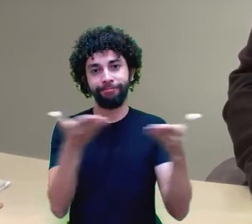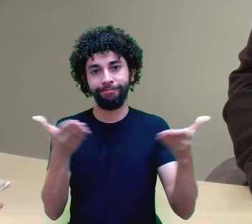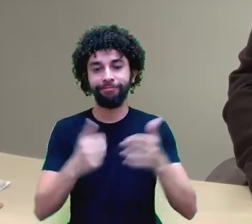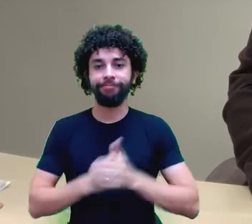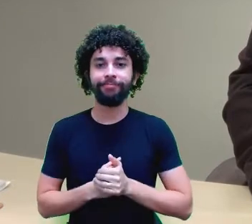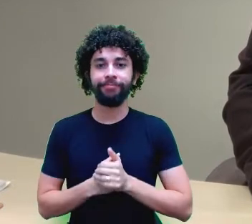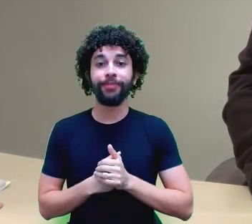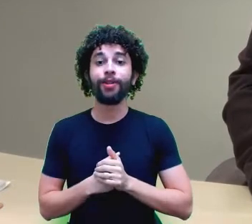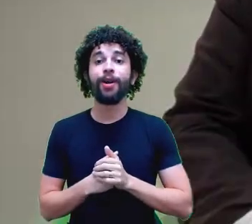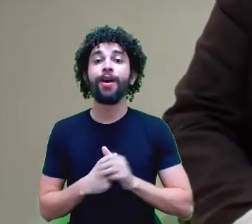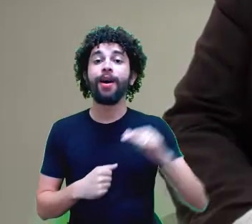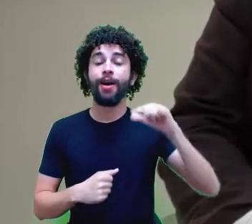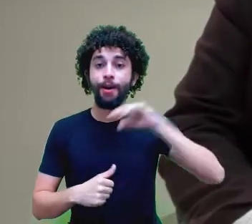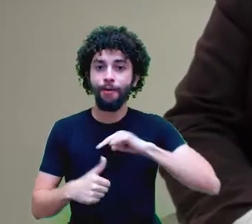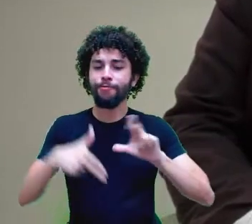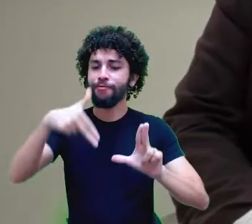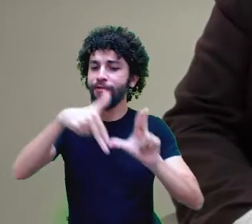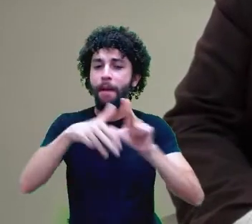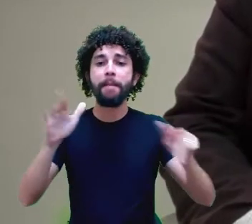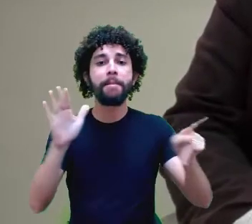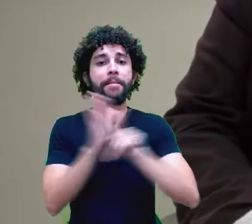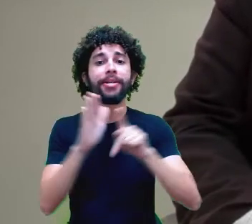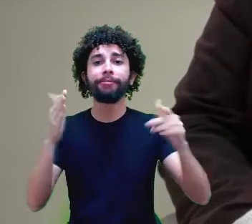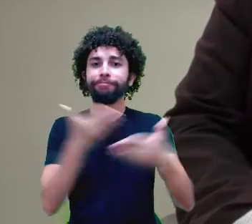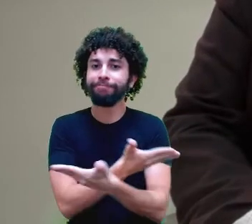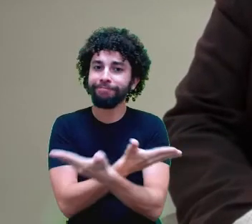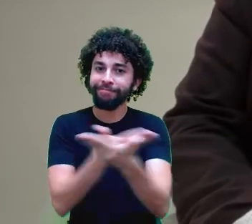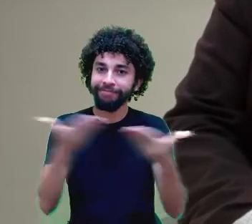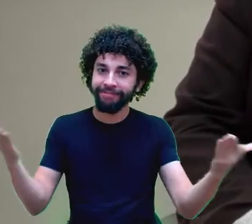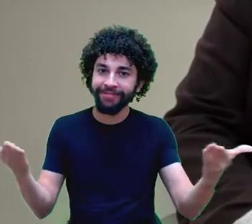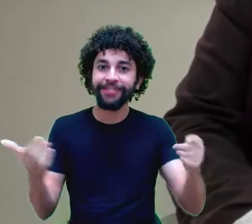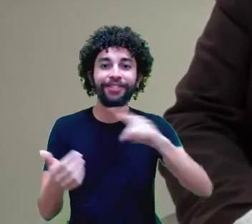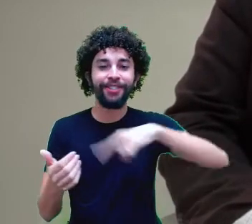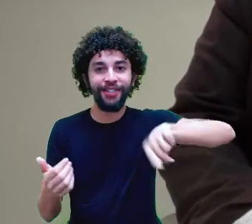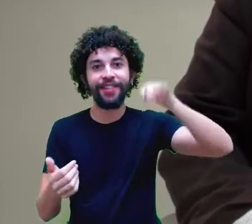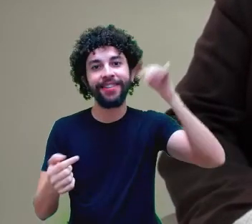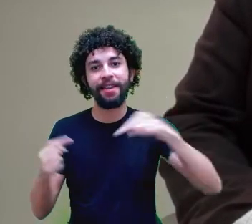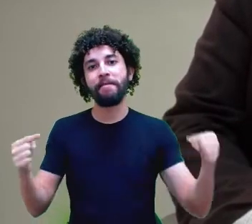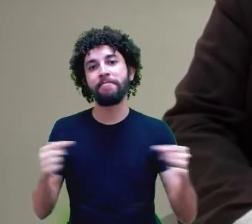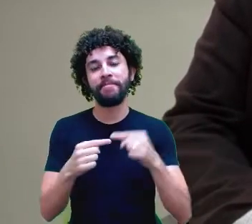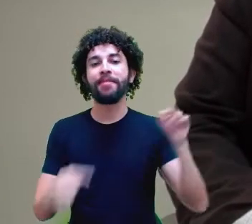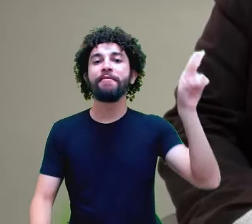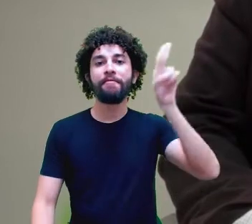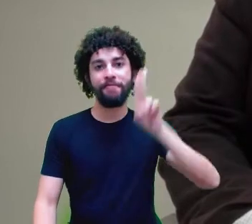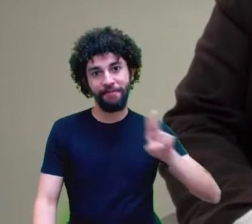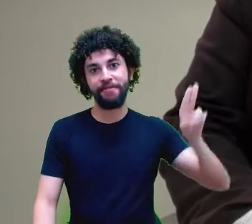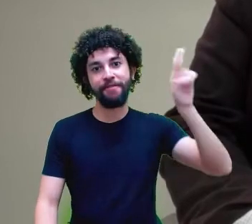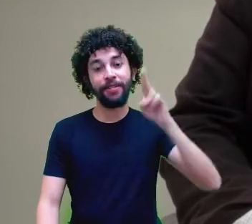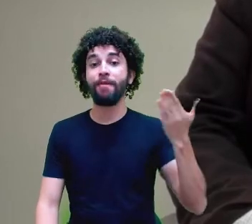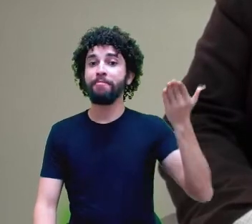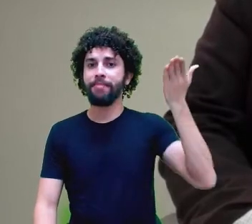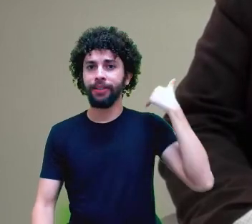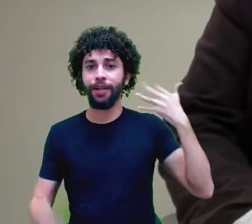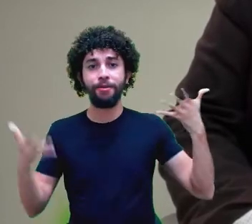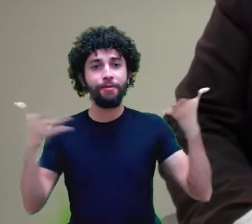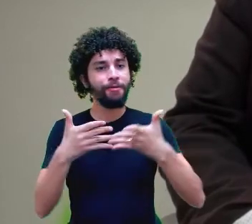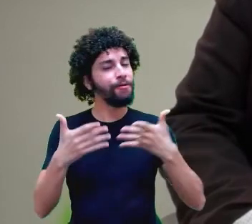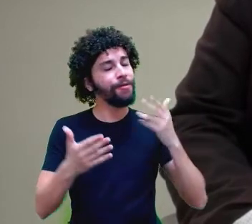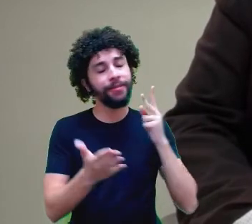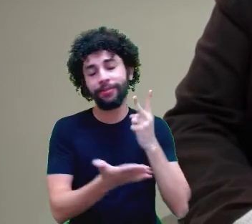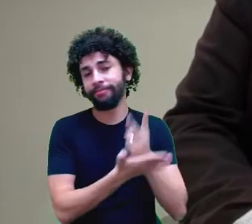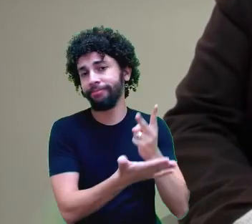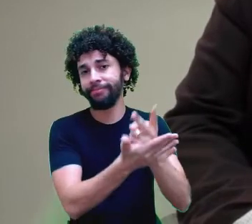servir como bem comum. A Unifesp é de todas, todos e todos nós. E é isso que lhe dá sentido enquanto universidade,